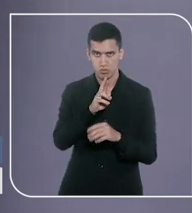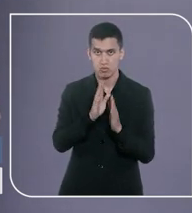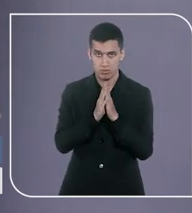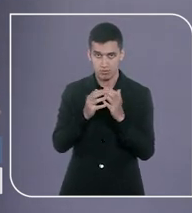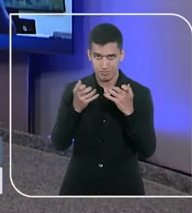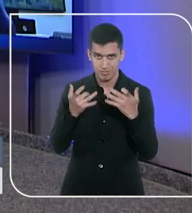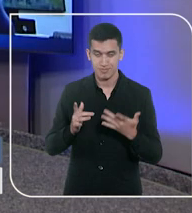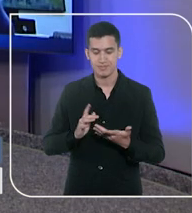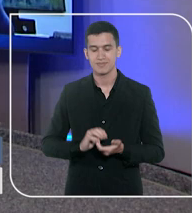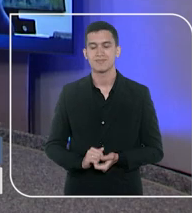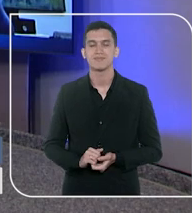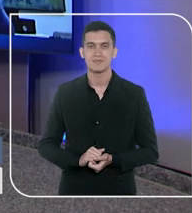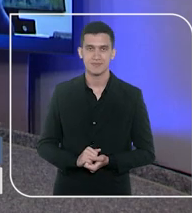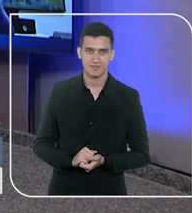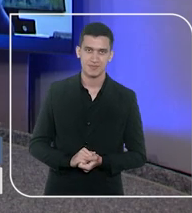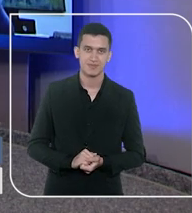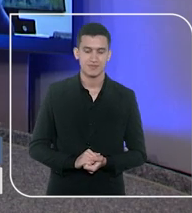favor.